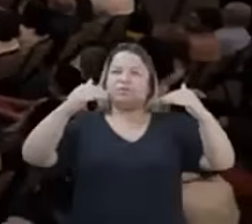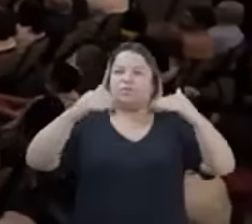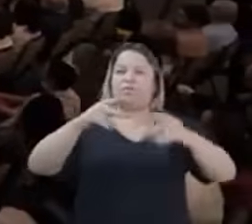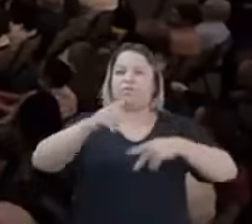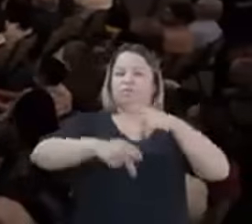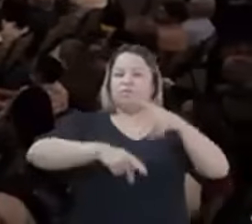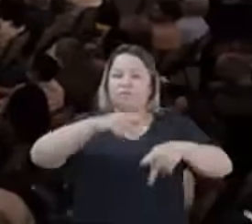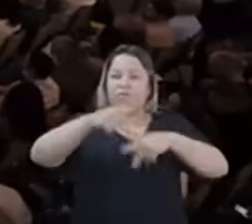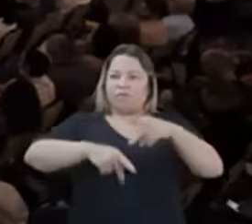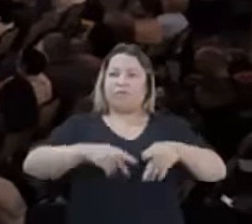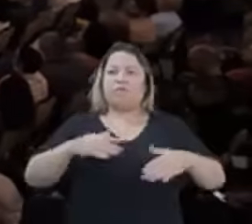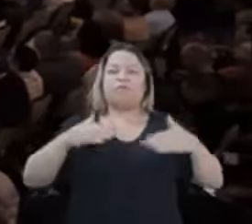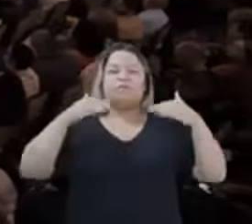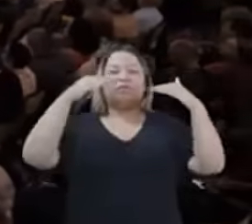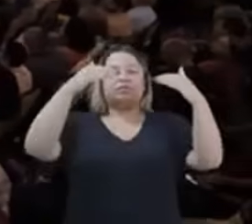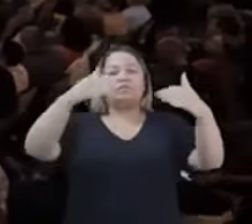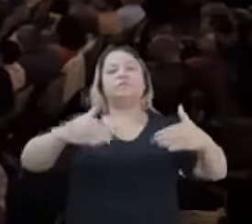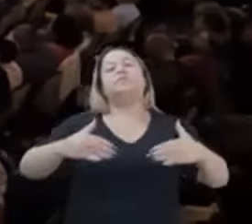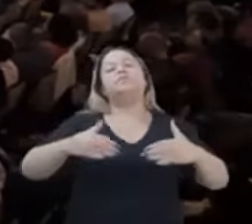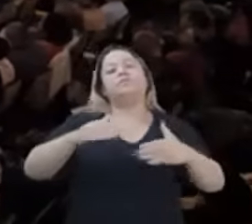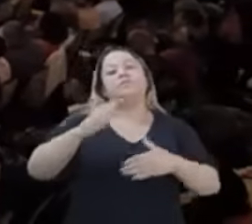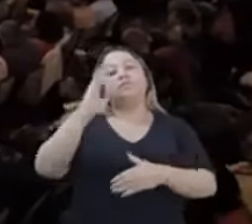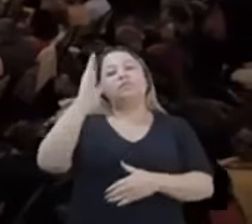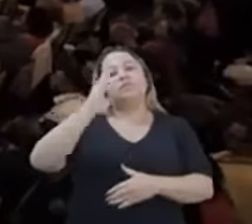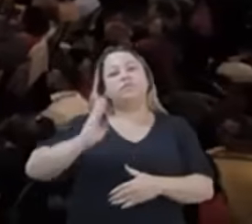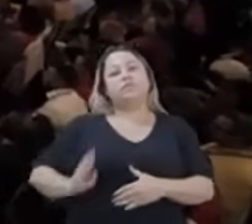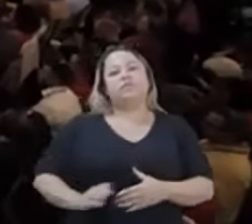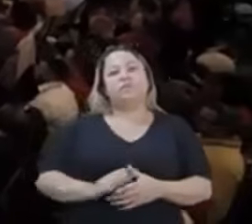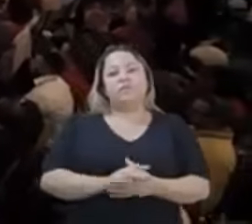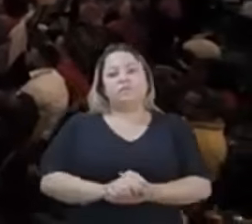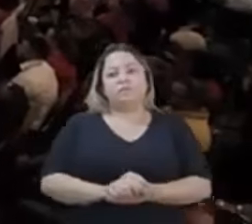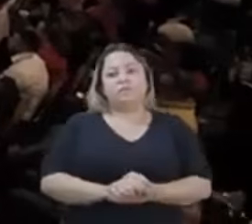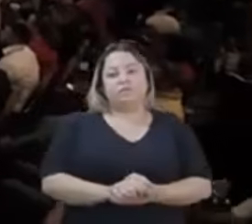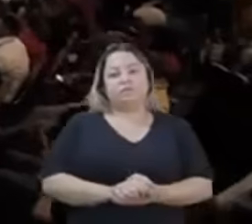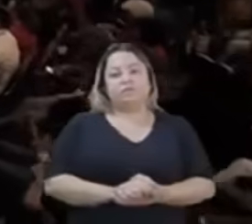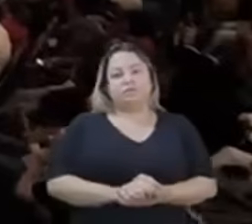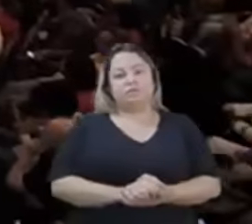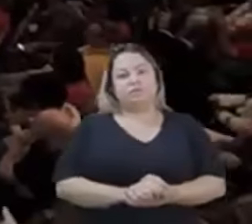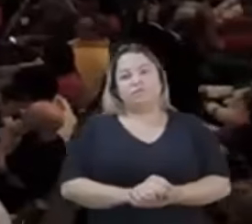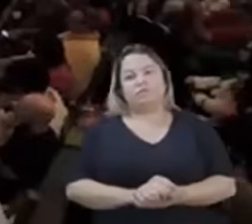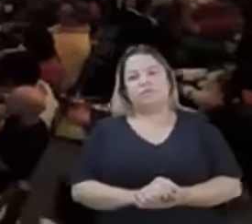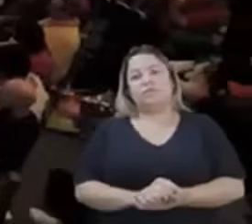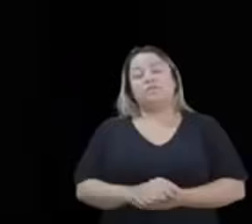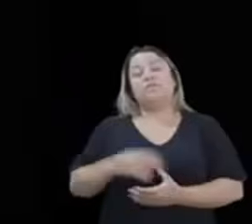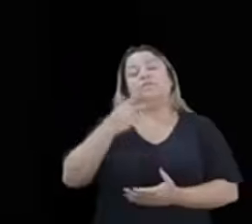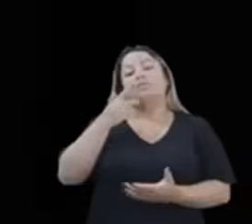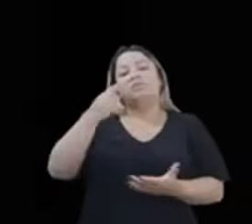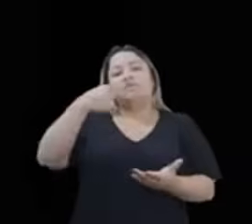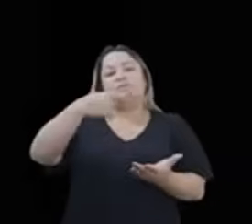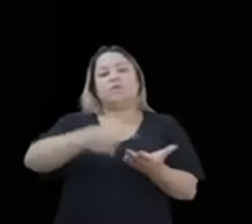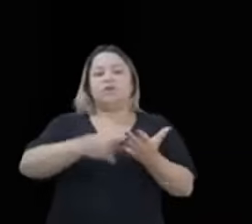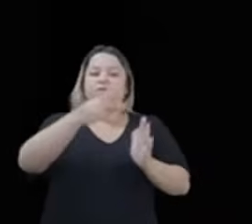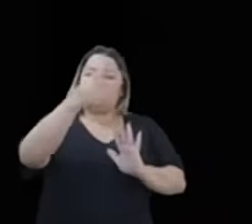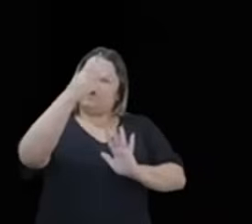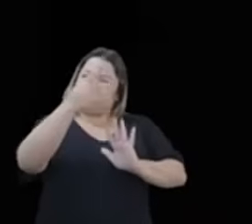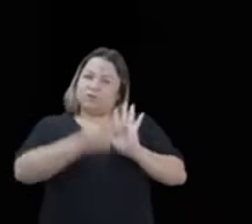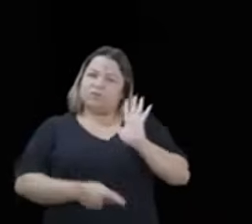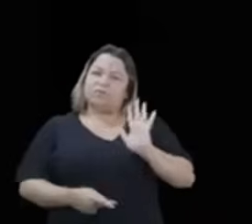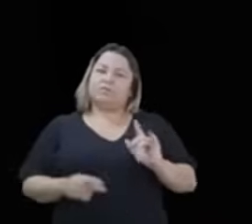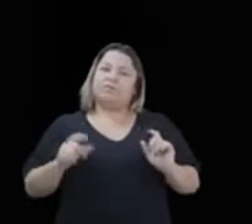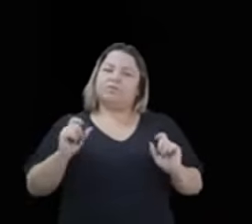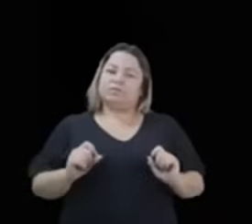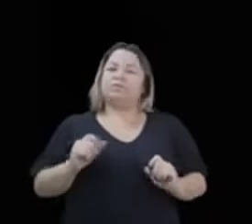povo soberano e uma nação soberana. Portanto, reafirmarmos esse projeto